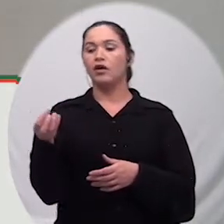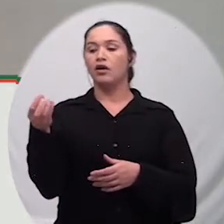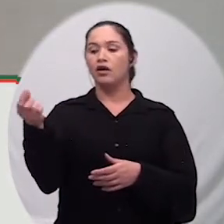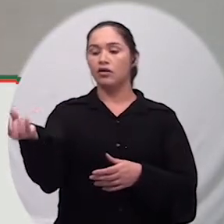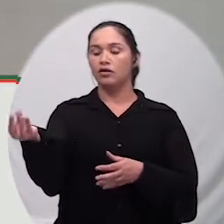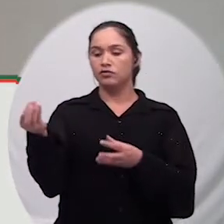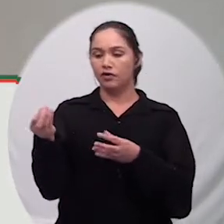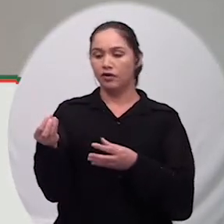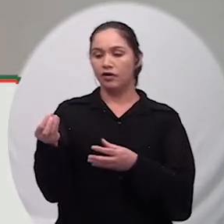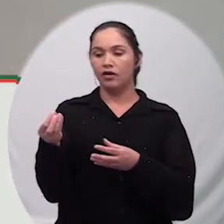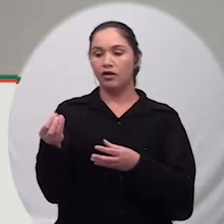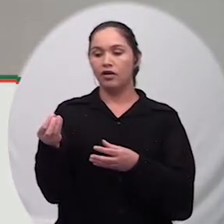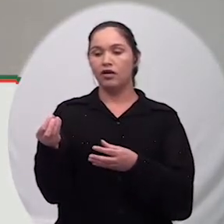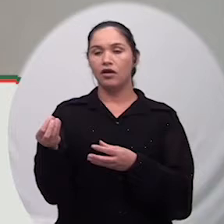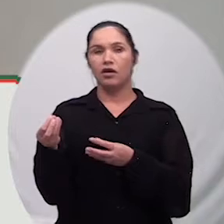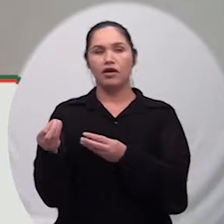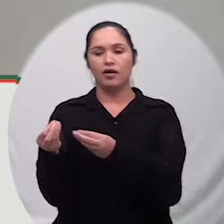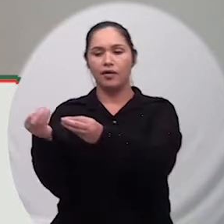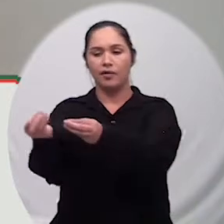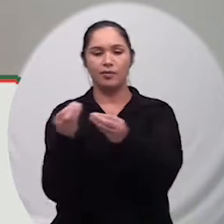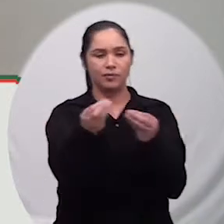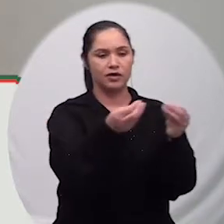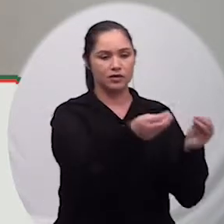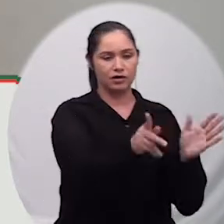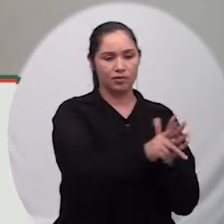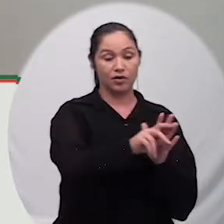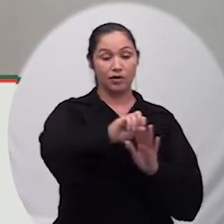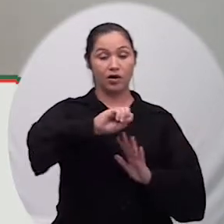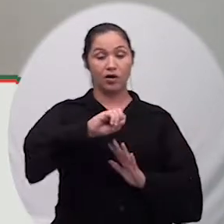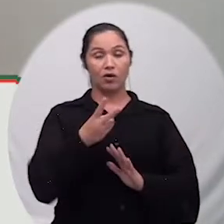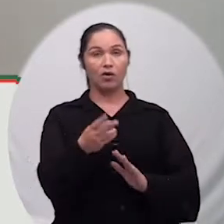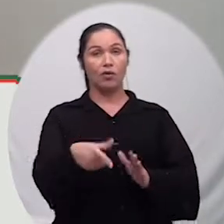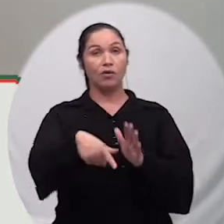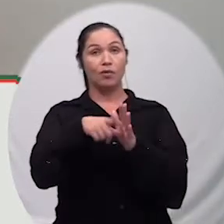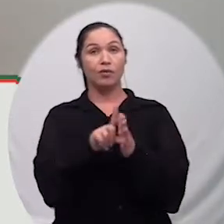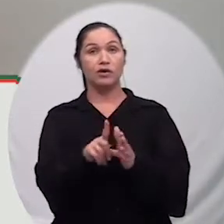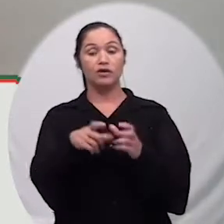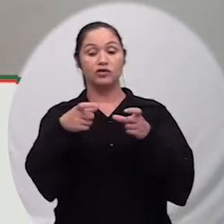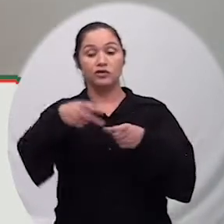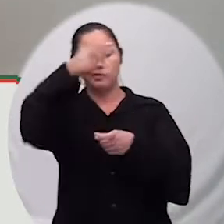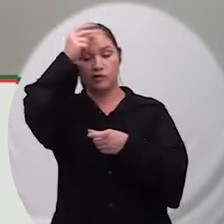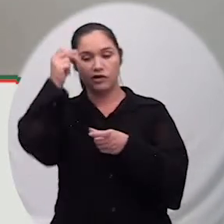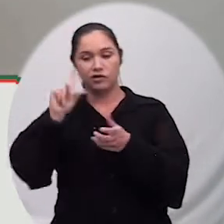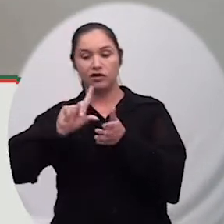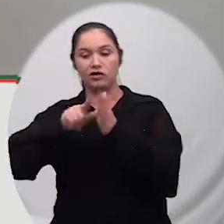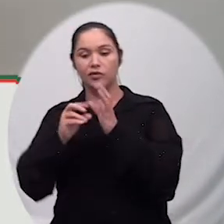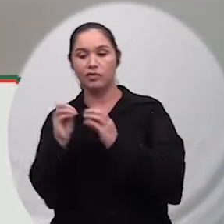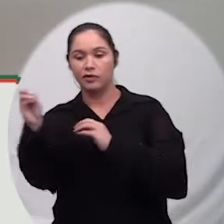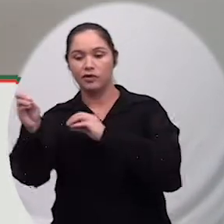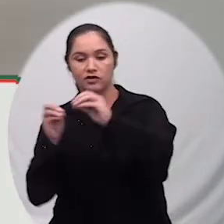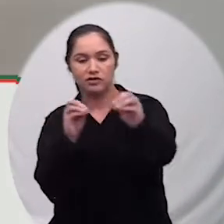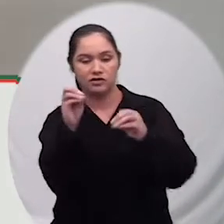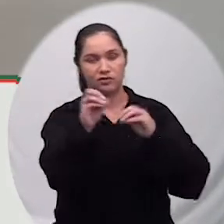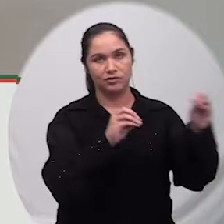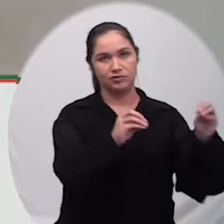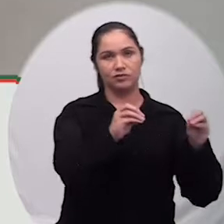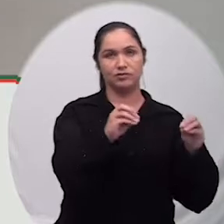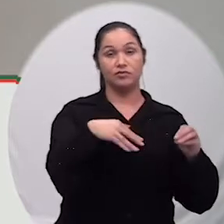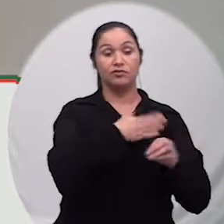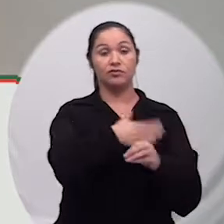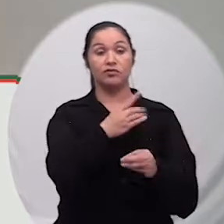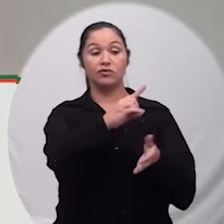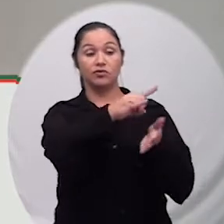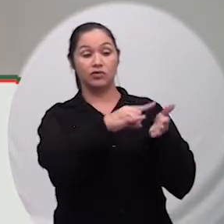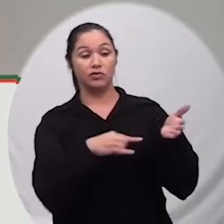eu gostaria de saber, de todas as escolas, né, qual foi o projeto que eles apresentaram, aquelas que efetivamente receberam